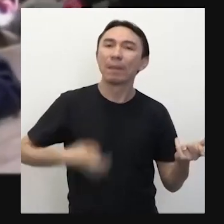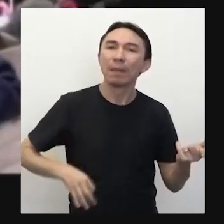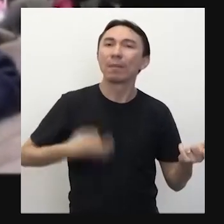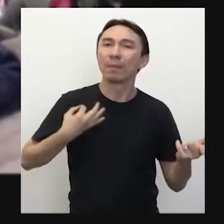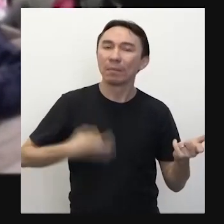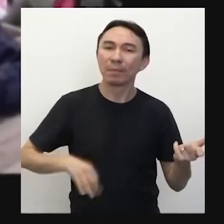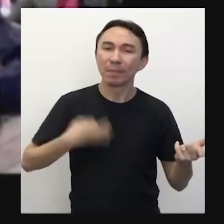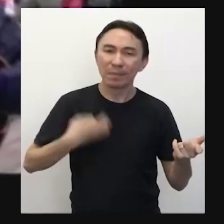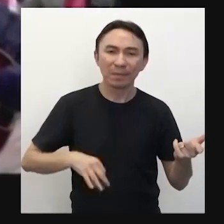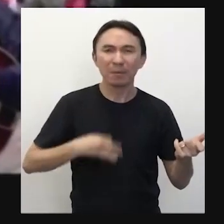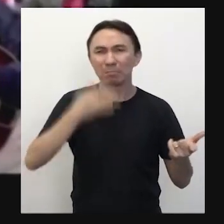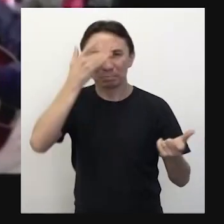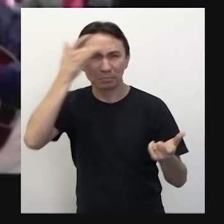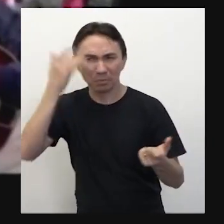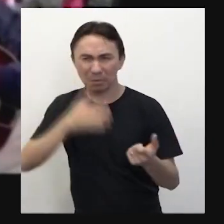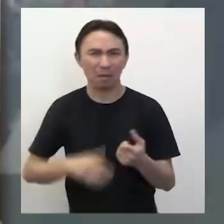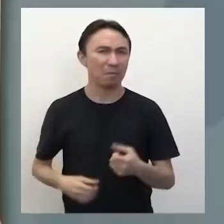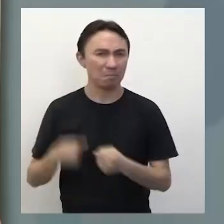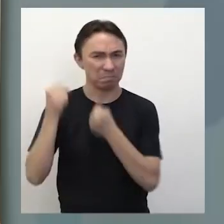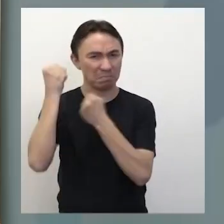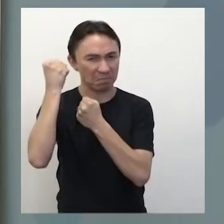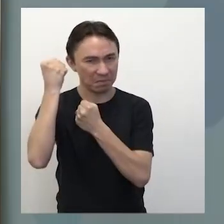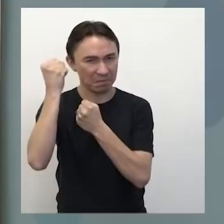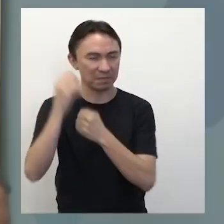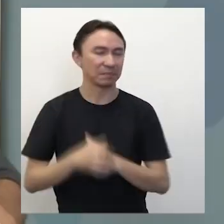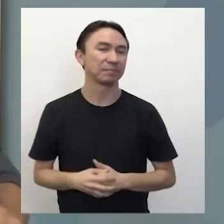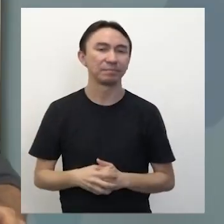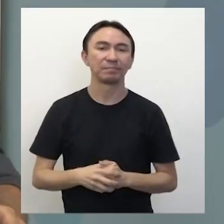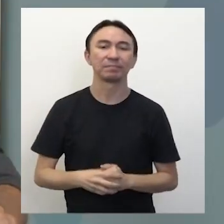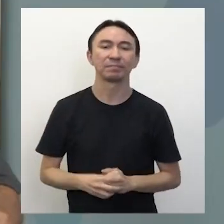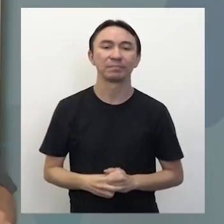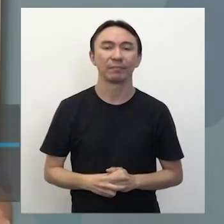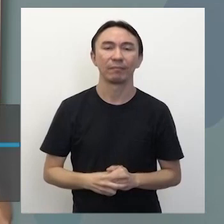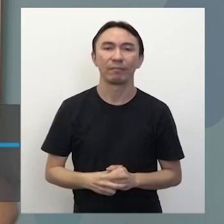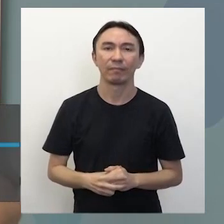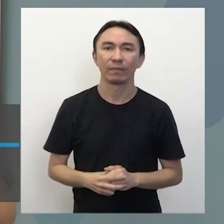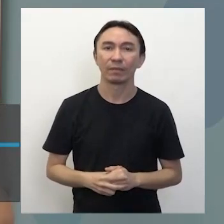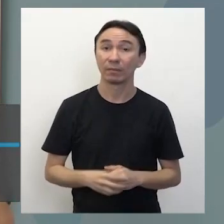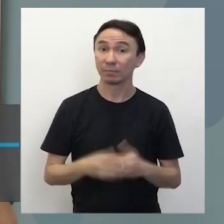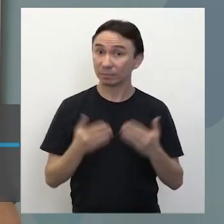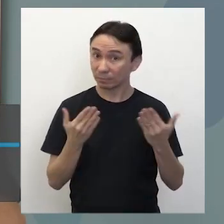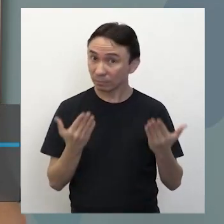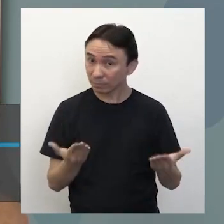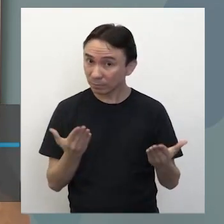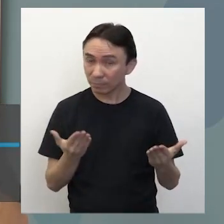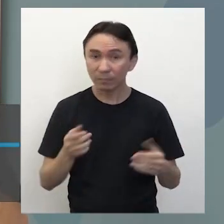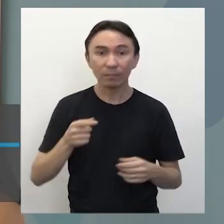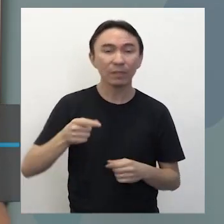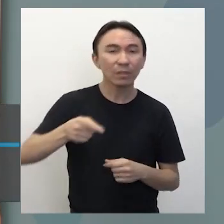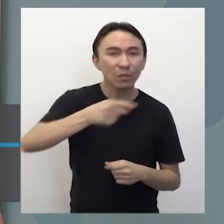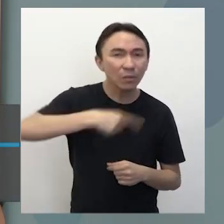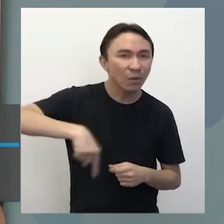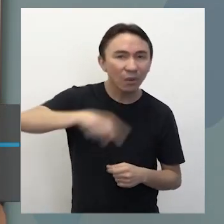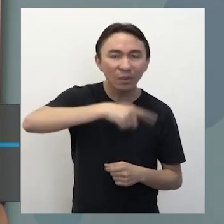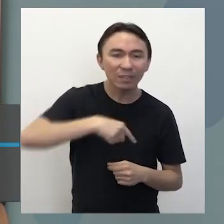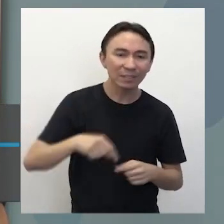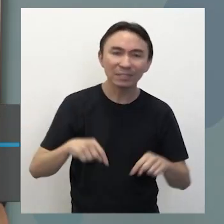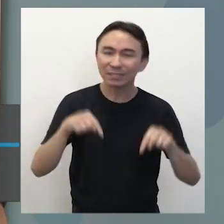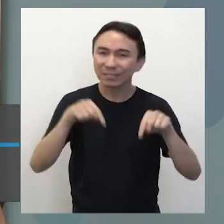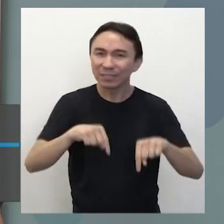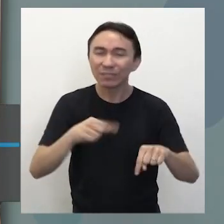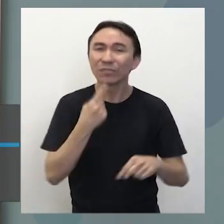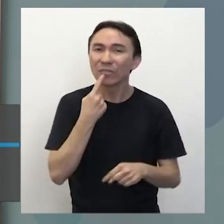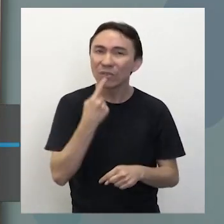pessoas poderosas e para as comunidades. É isto, né? Eu acho que a ideia é esta. Ele falou uma coisa muito